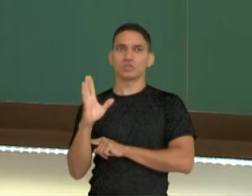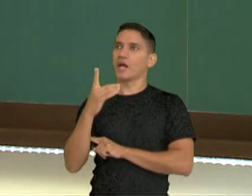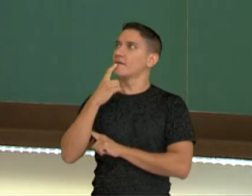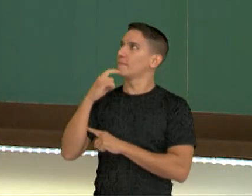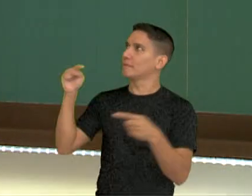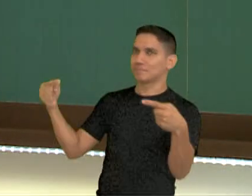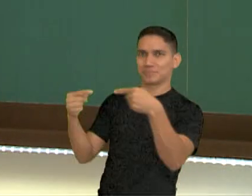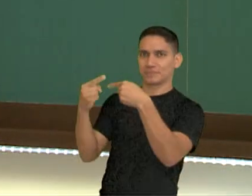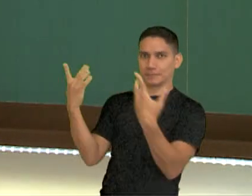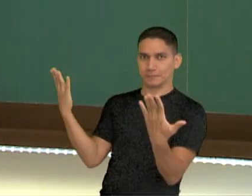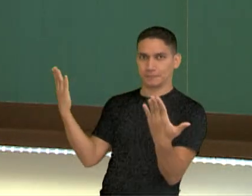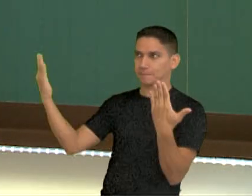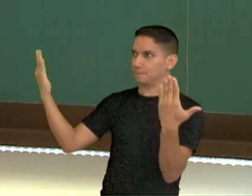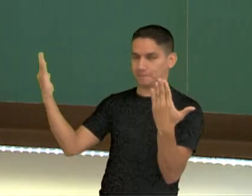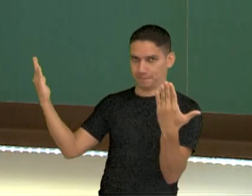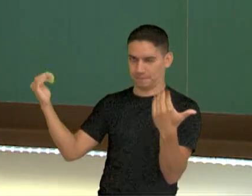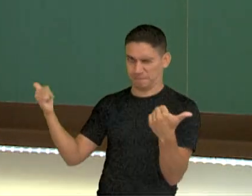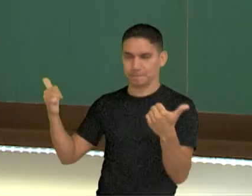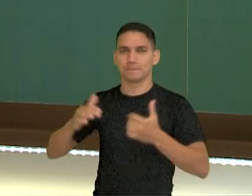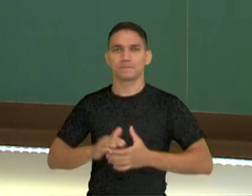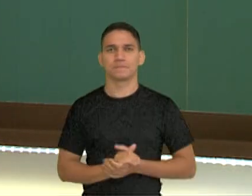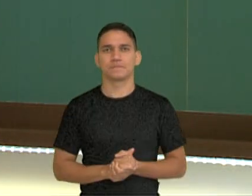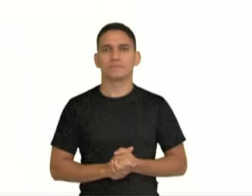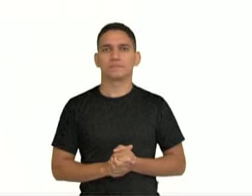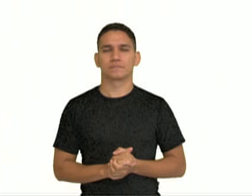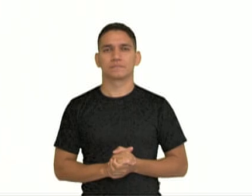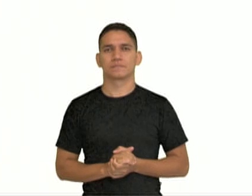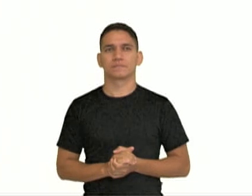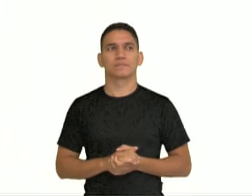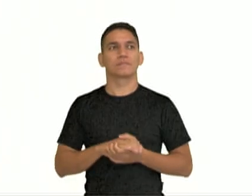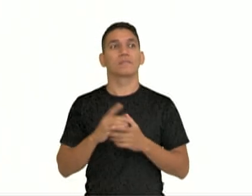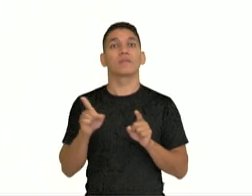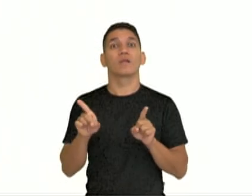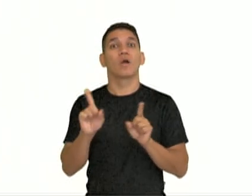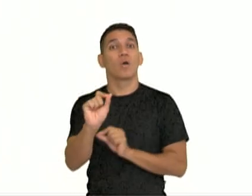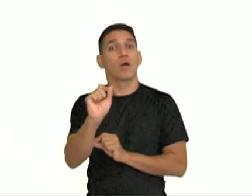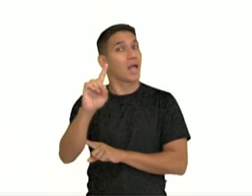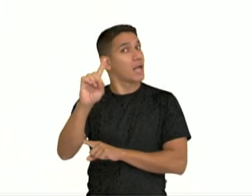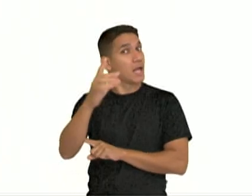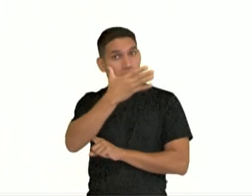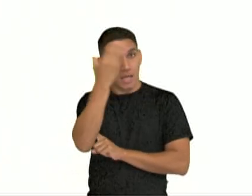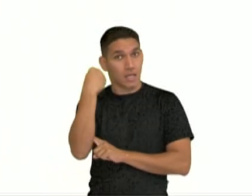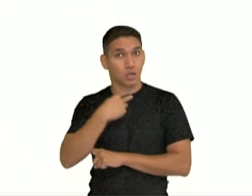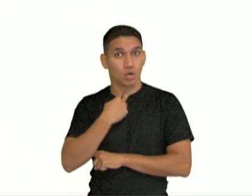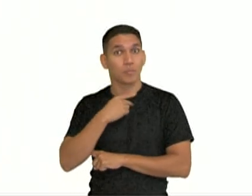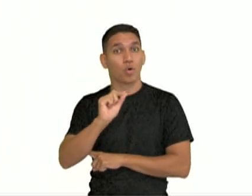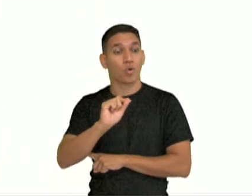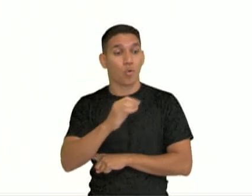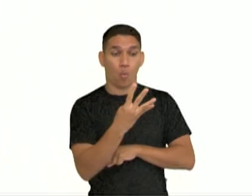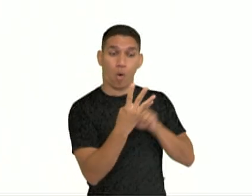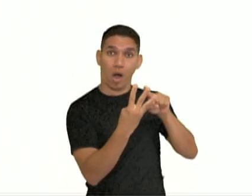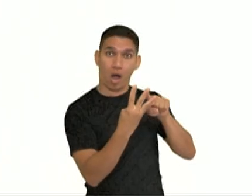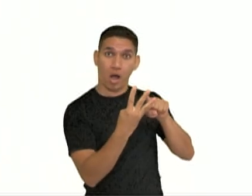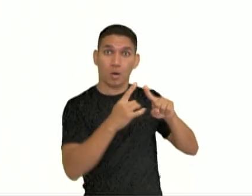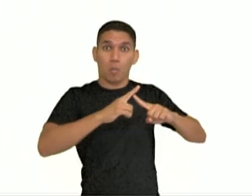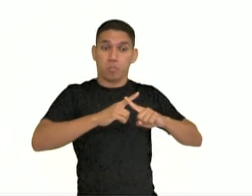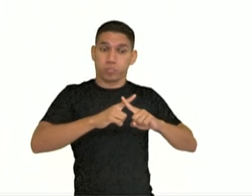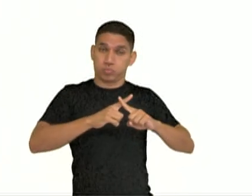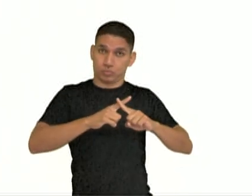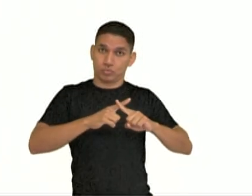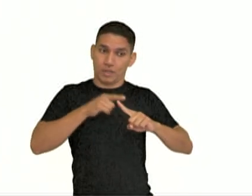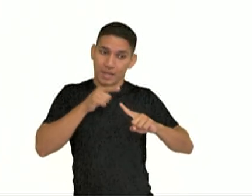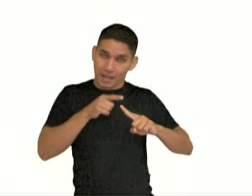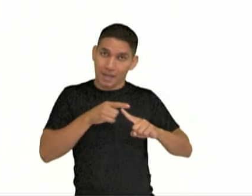vermelho também para a gente ligar, né? Não se confundir. Não esqueça que o 4 está multiplicando, tá, pessoal? Então,